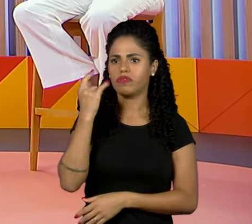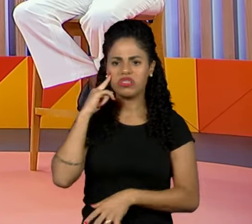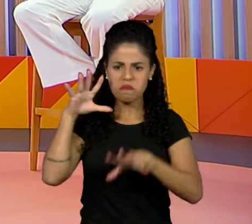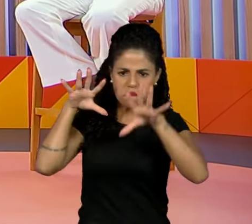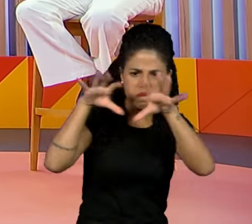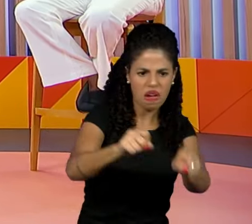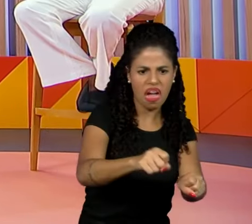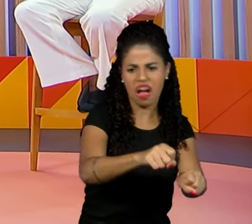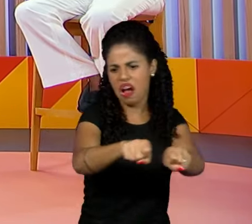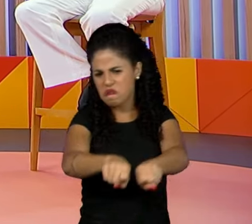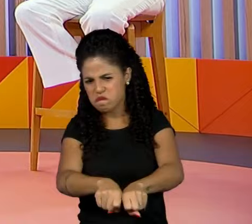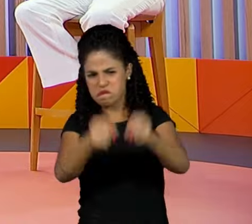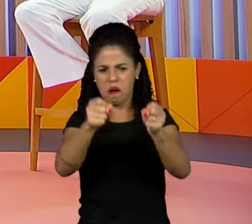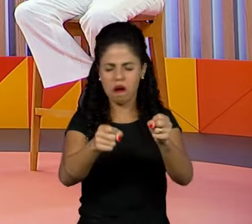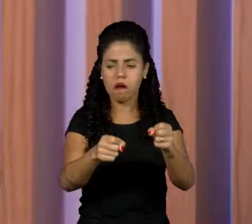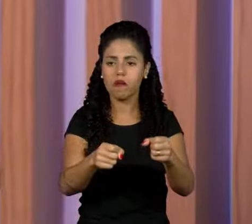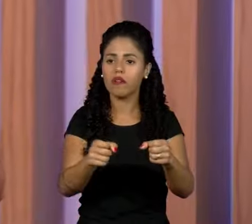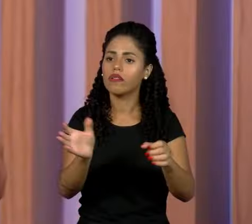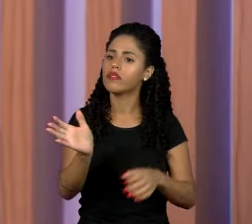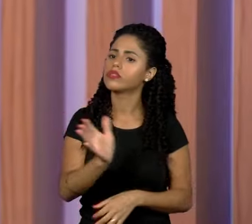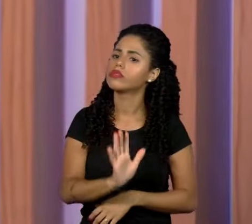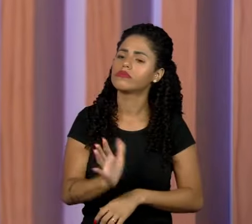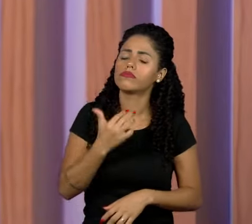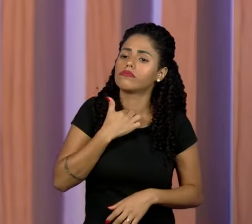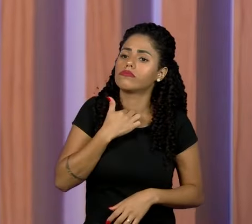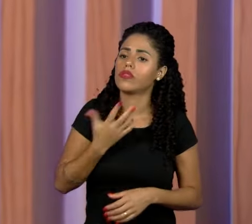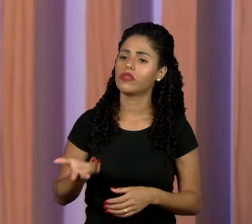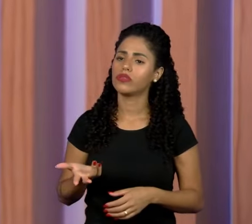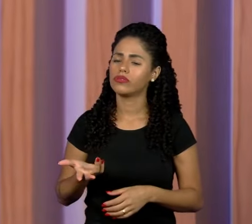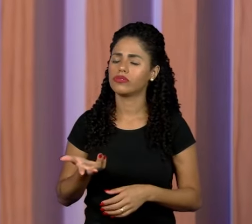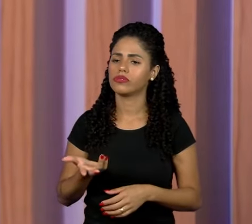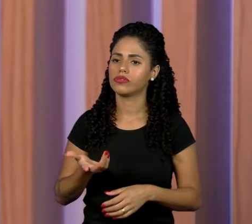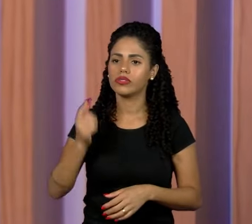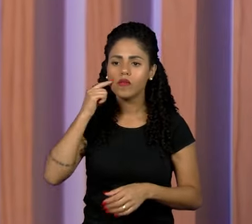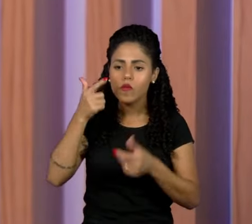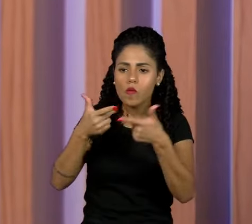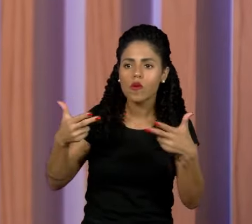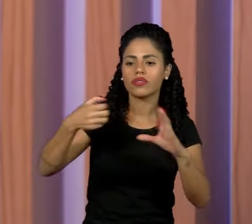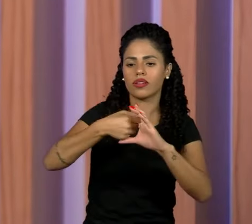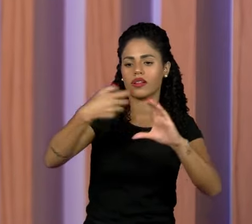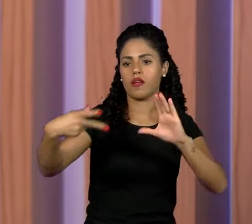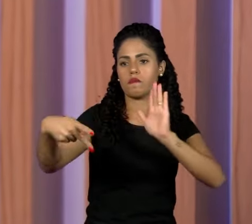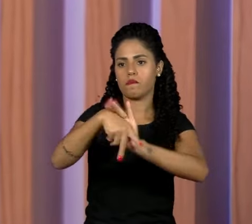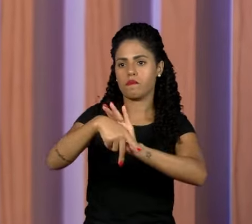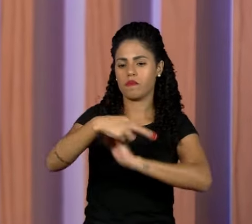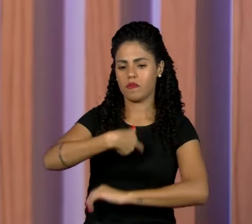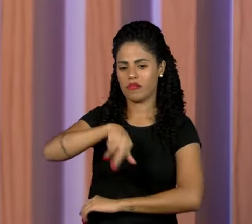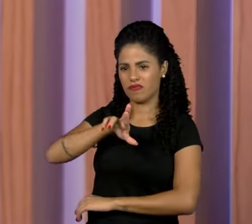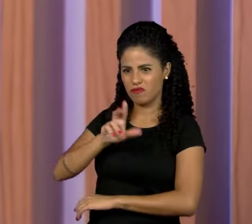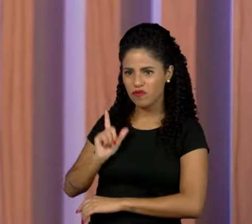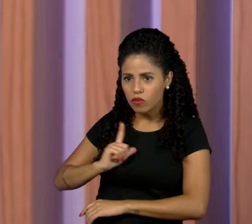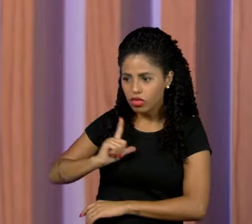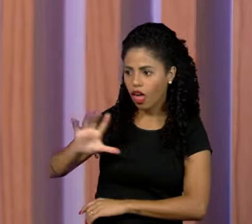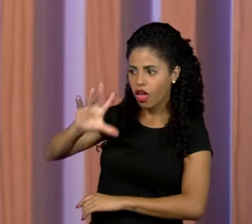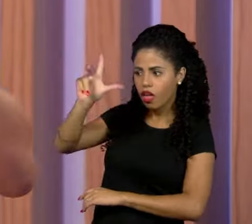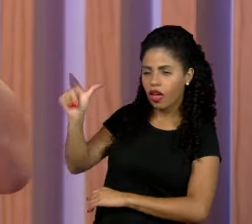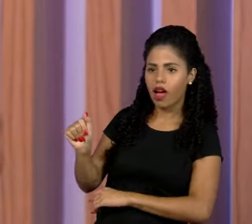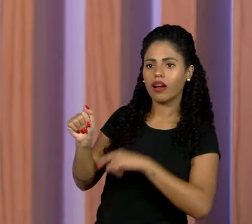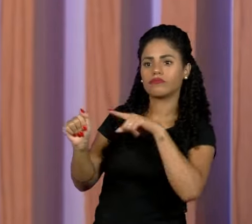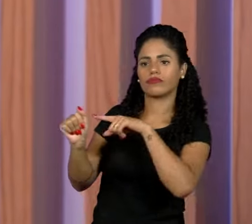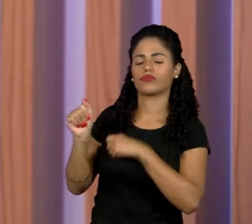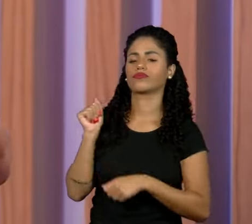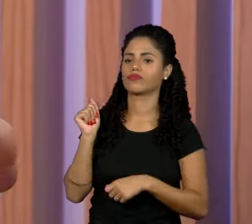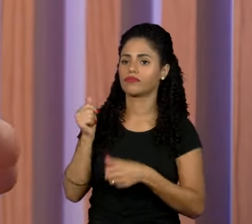símbolos, dando um outro significado, coisas que caracterizam as religiões de matriz